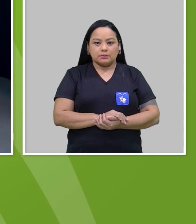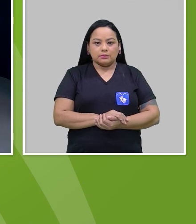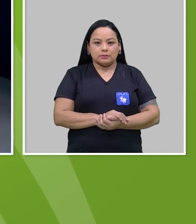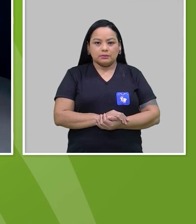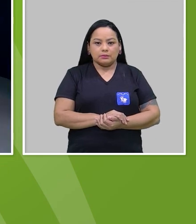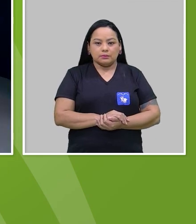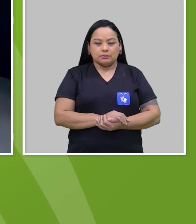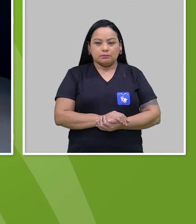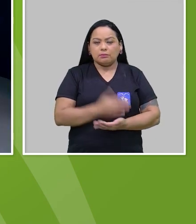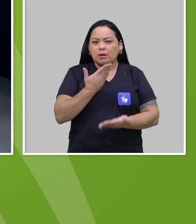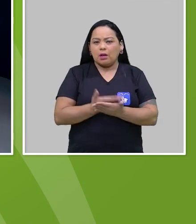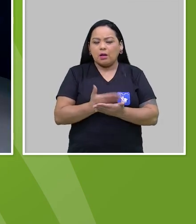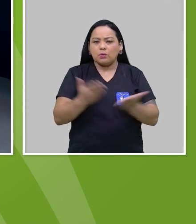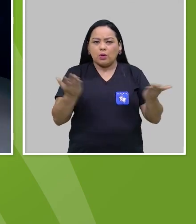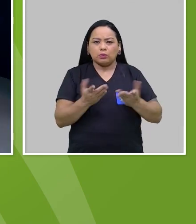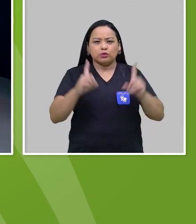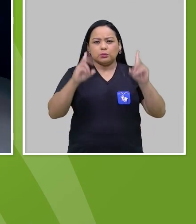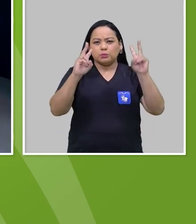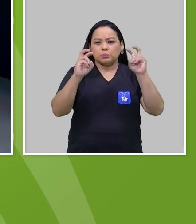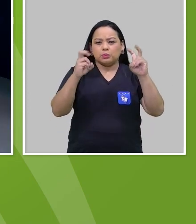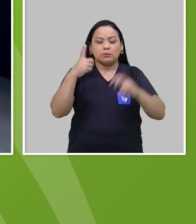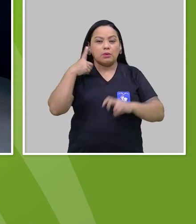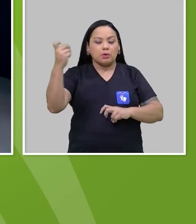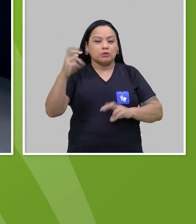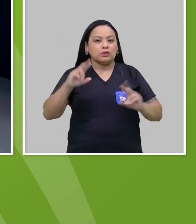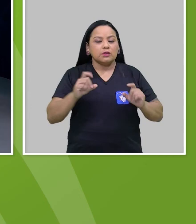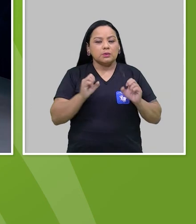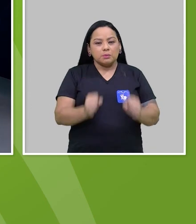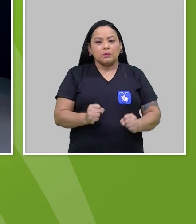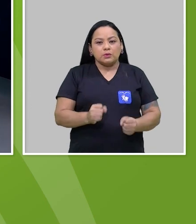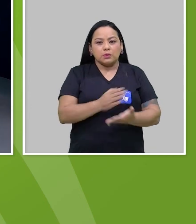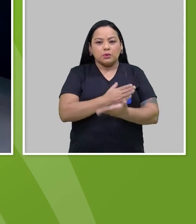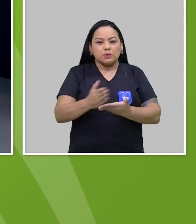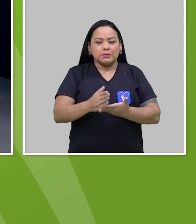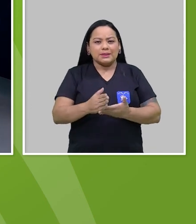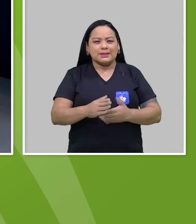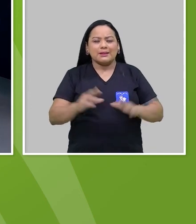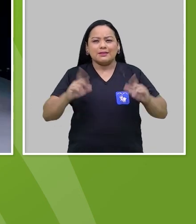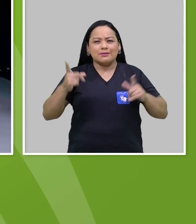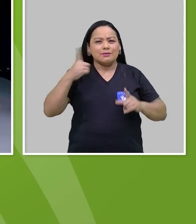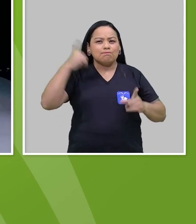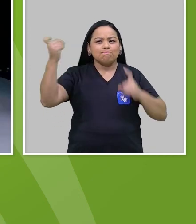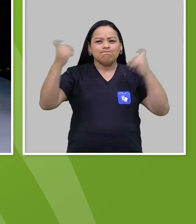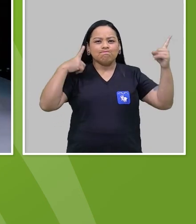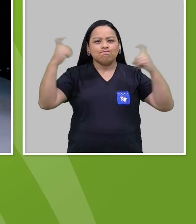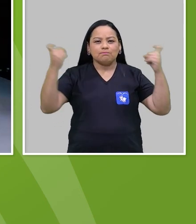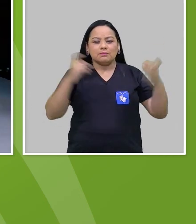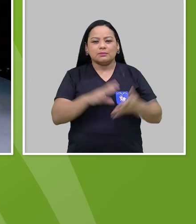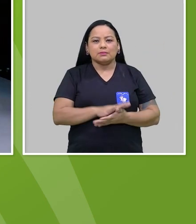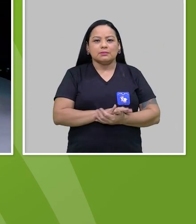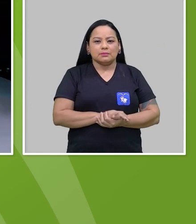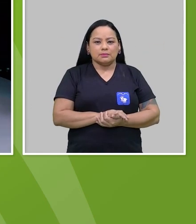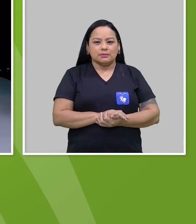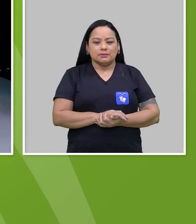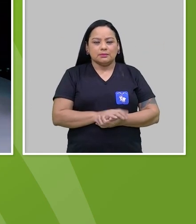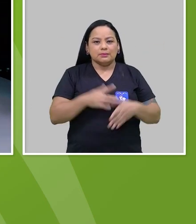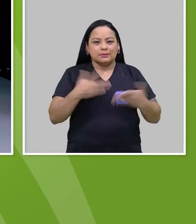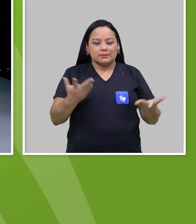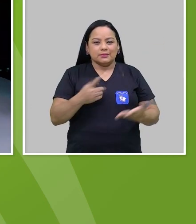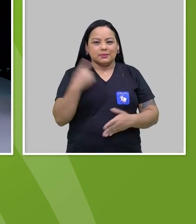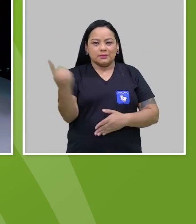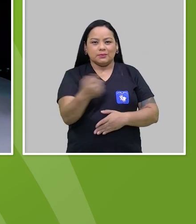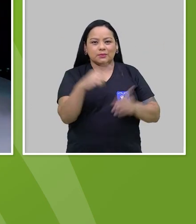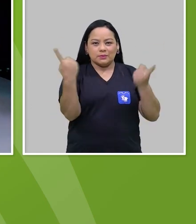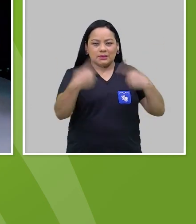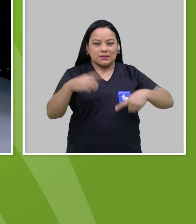A nossa aula é sobre som, não pode ser diferente, tem que começar com alguma coisa de som, não é? Então aí o nosso